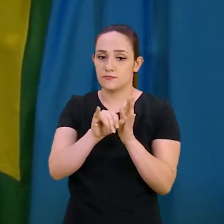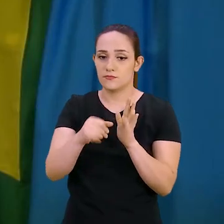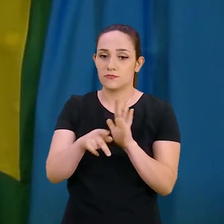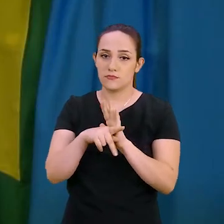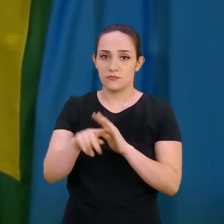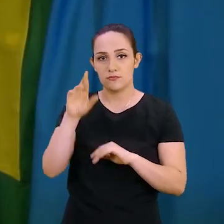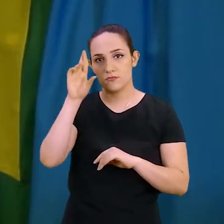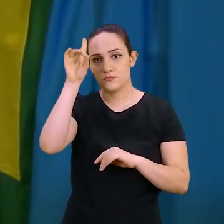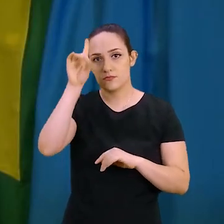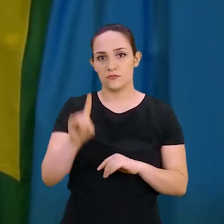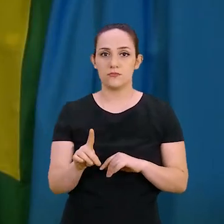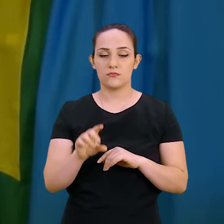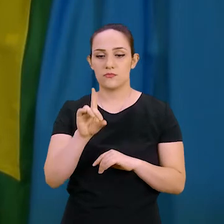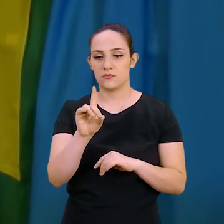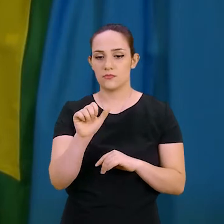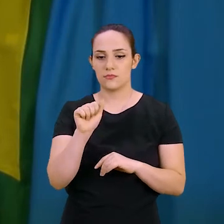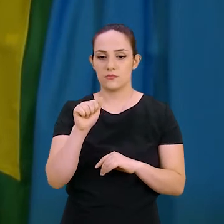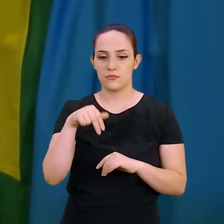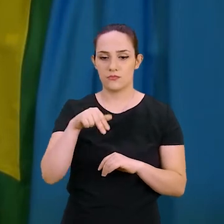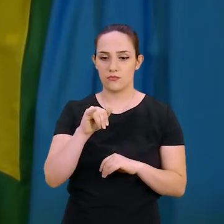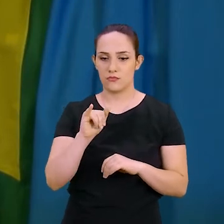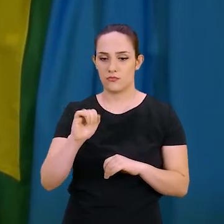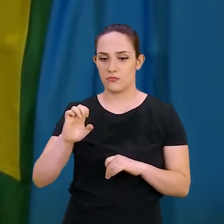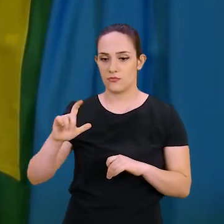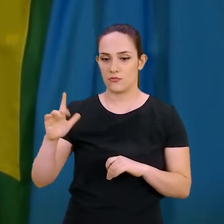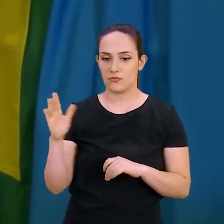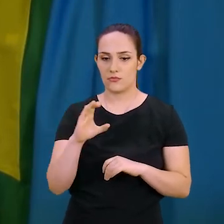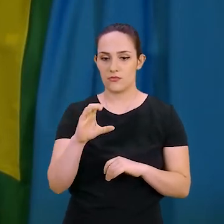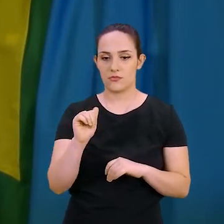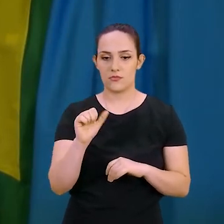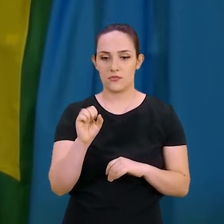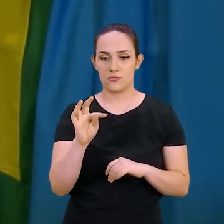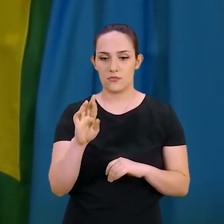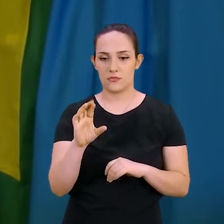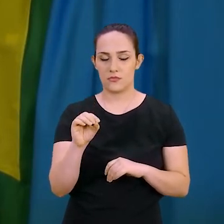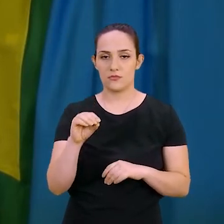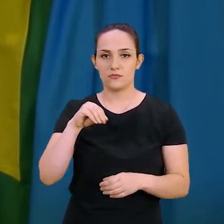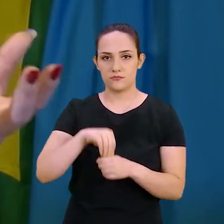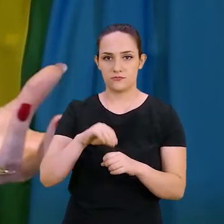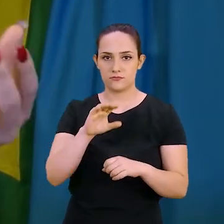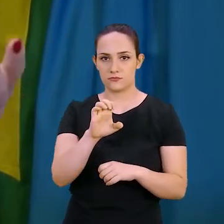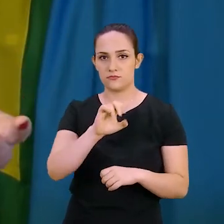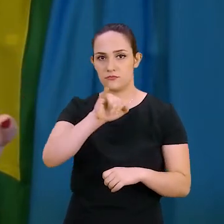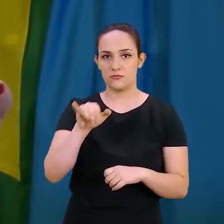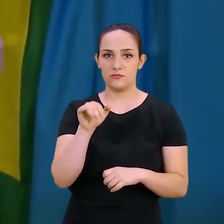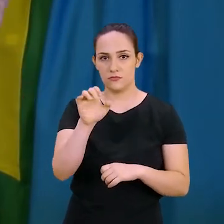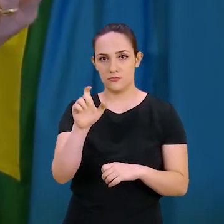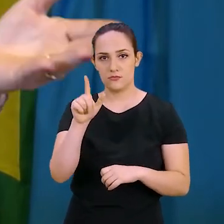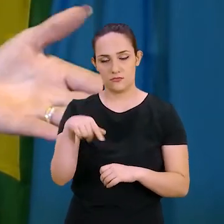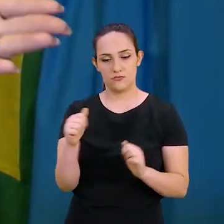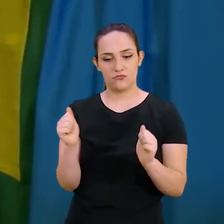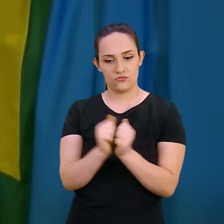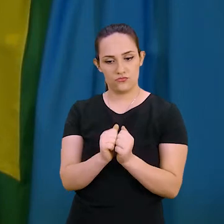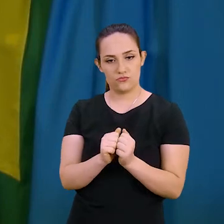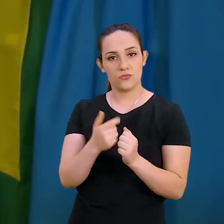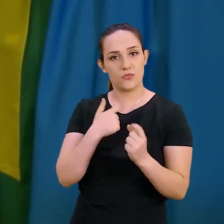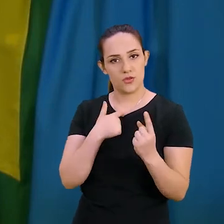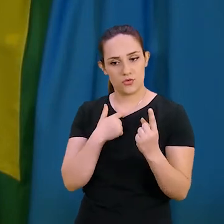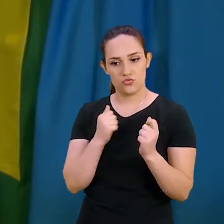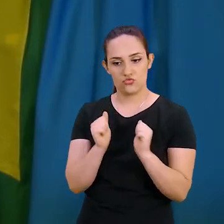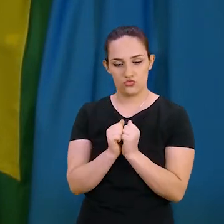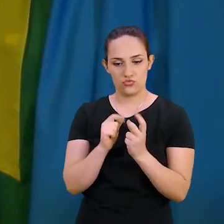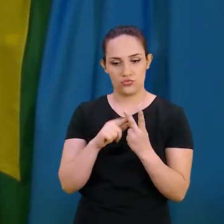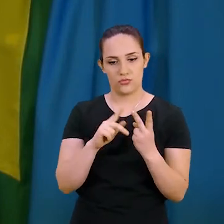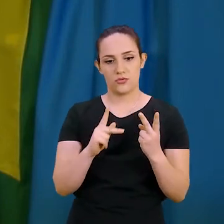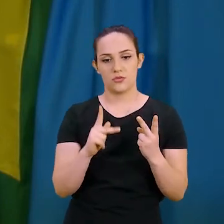O projeto ele é de direção do nosso diretor, Daniel Castro. Ali dentro da EGE, quem participa